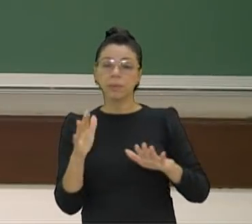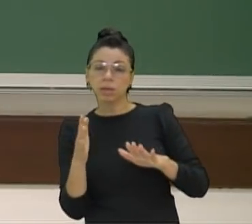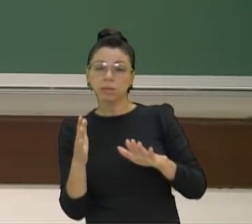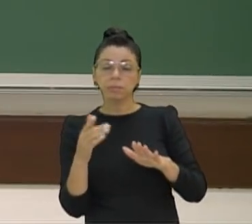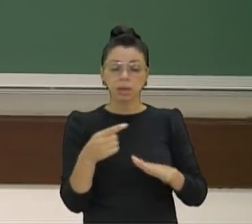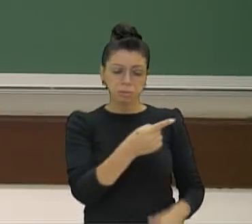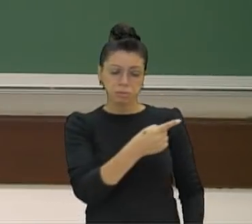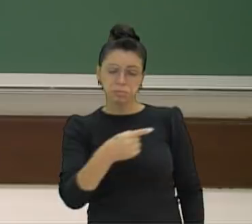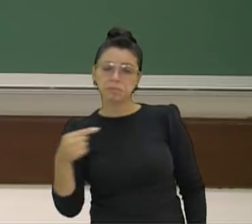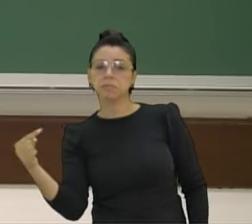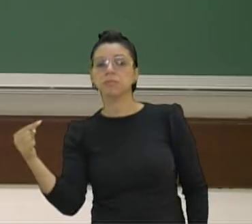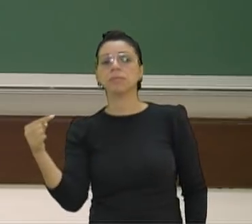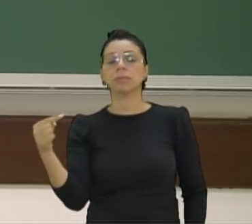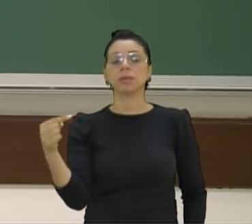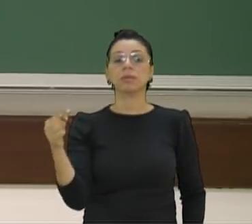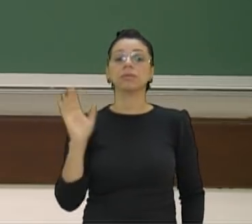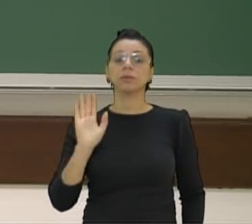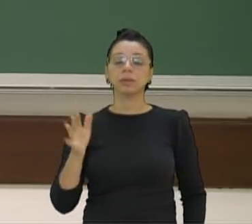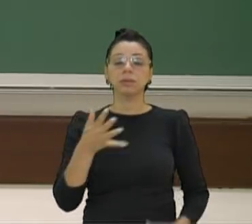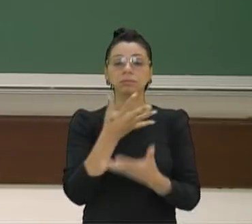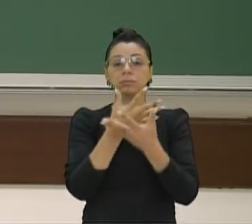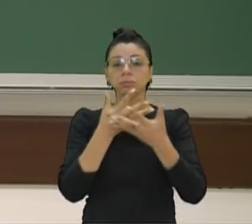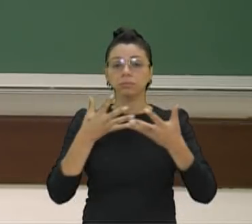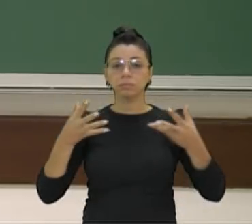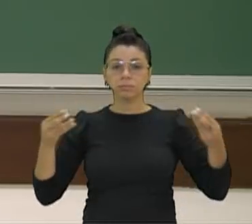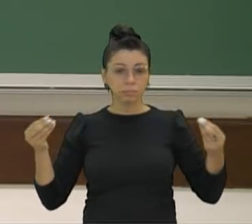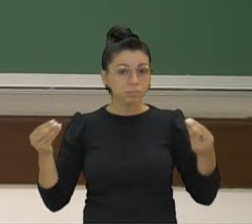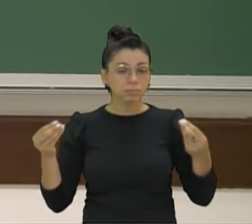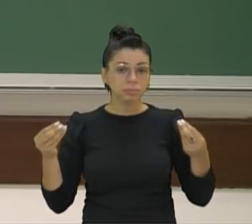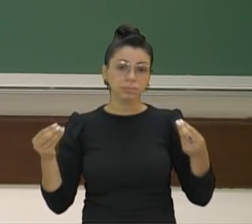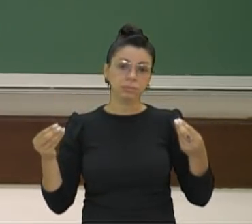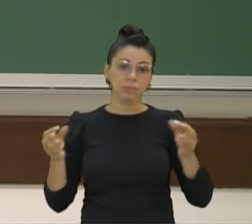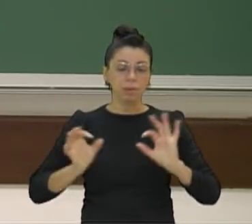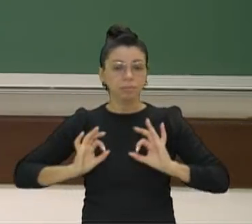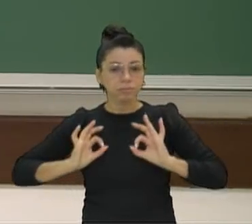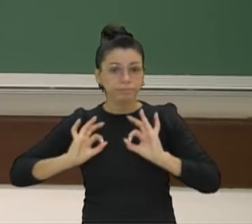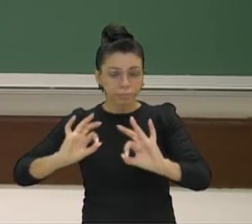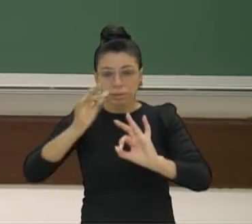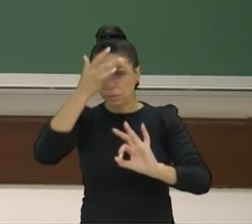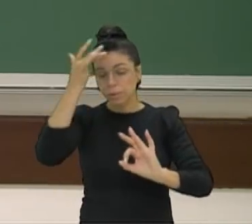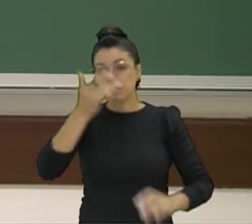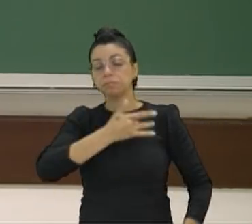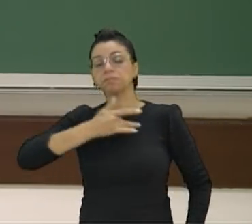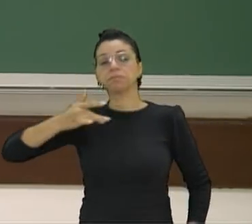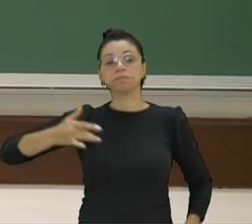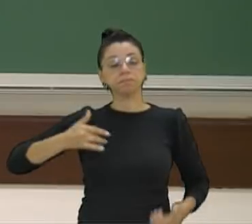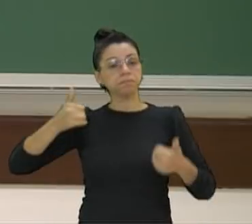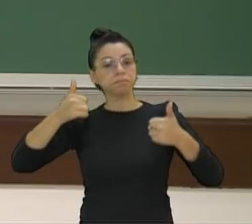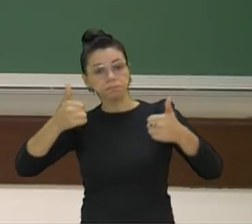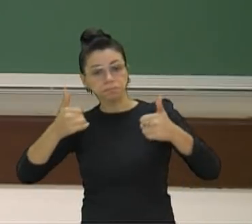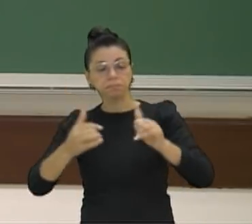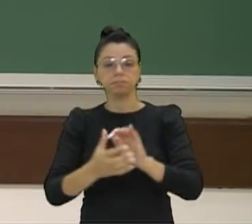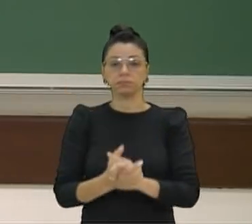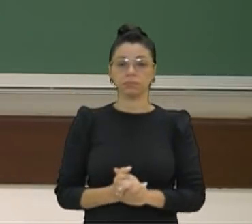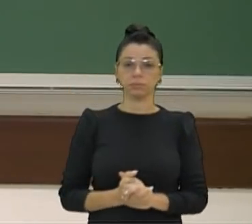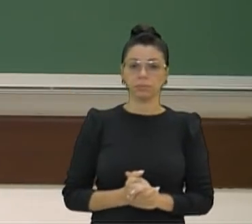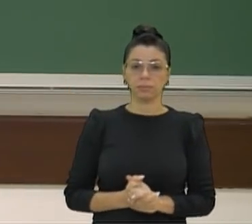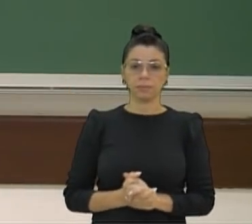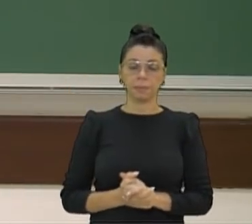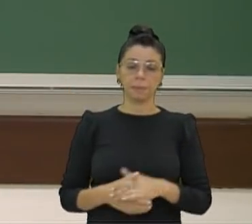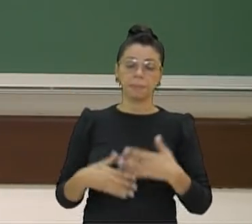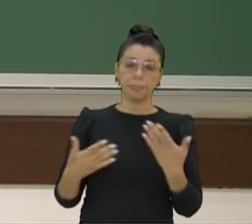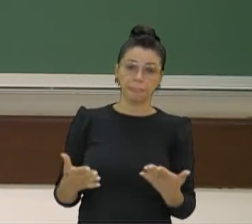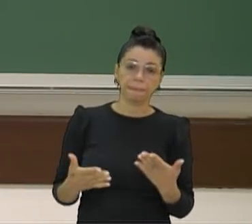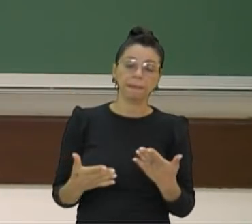uma semana, ela vai estar zero bala, se ela for uma pessoa saudável, tá? Se a pessoa